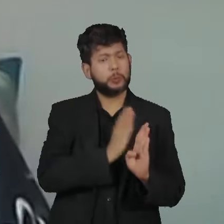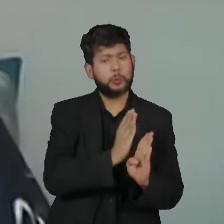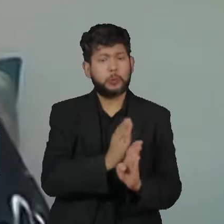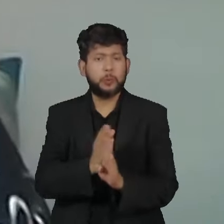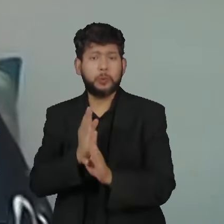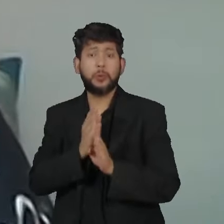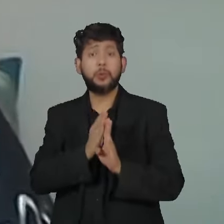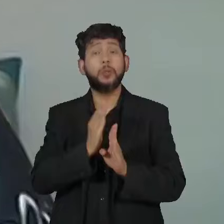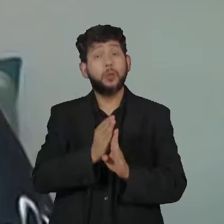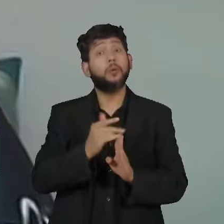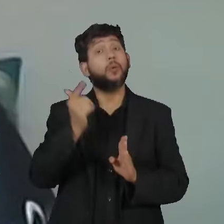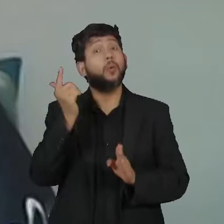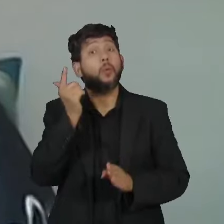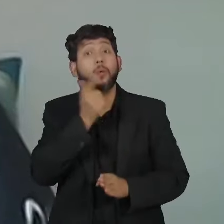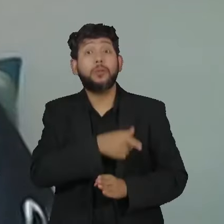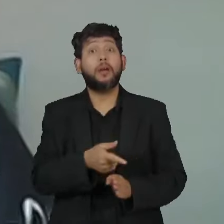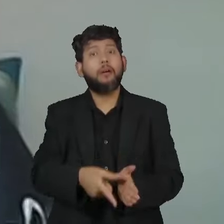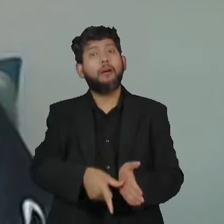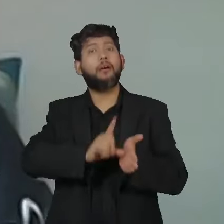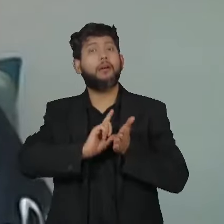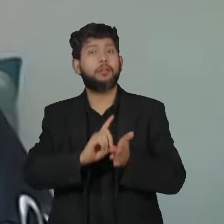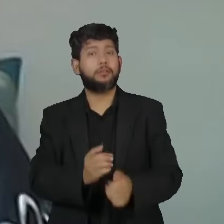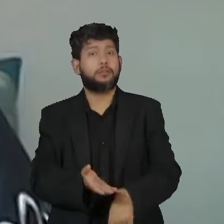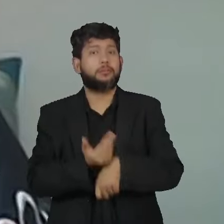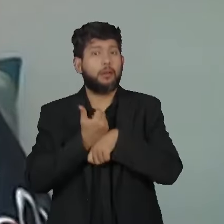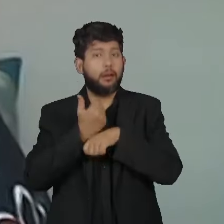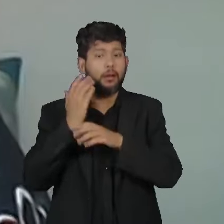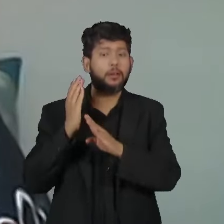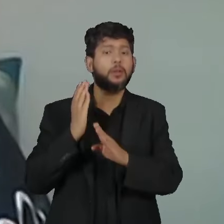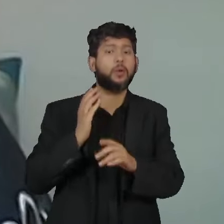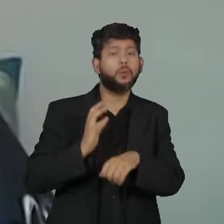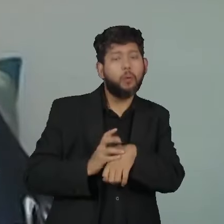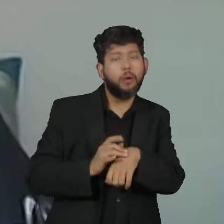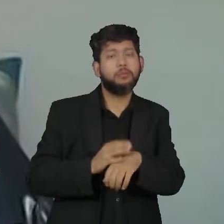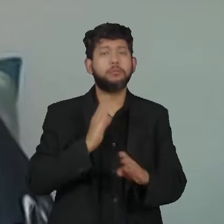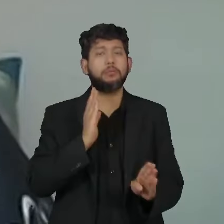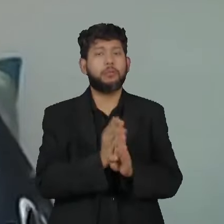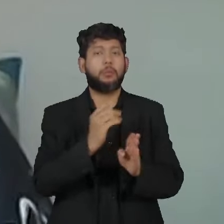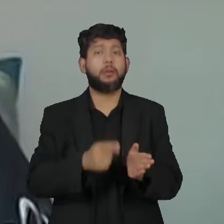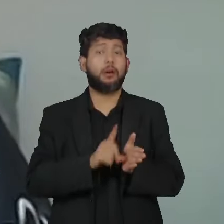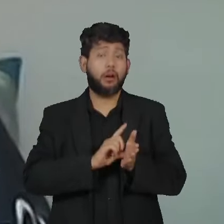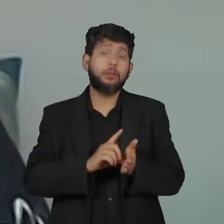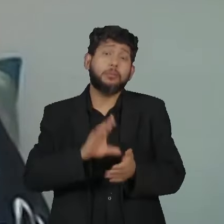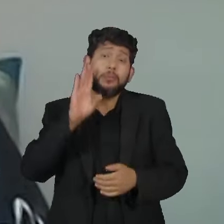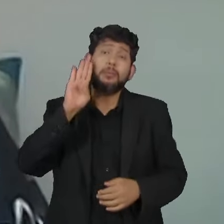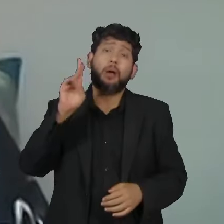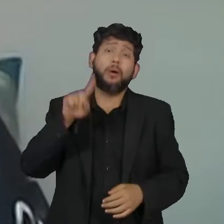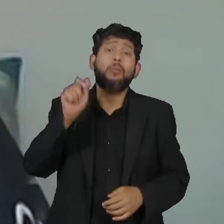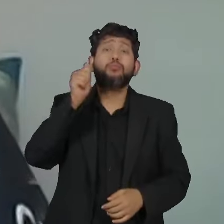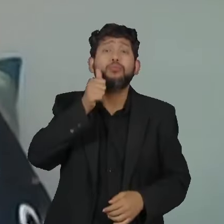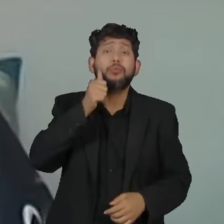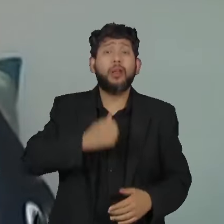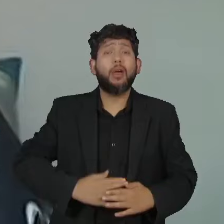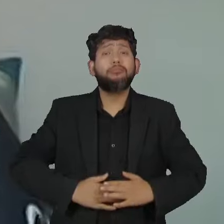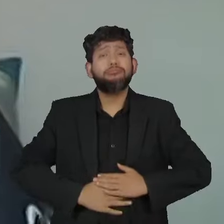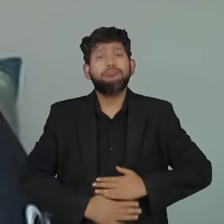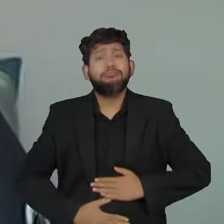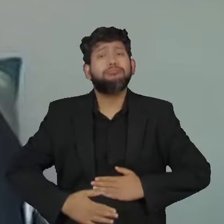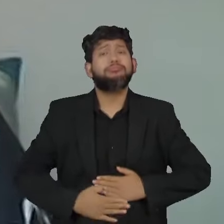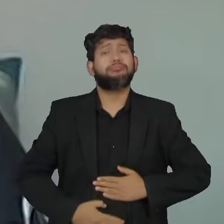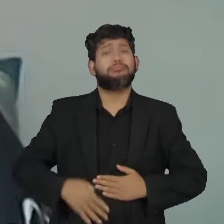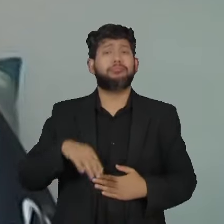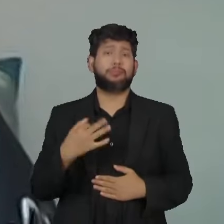a gente tem conseguido identificar mais a doença e a própria questão das mulheres também, porque a doença